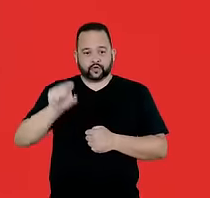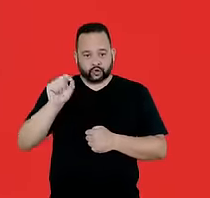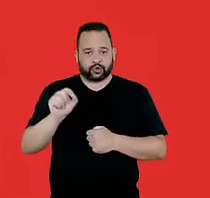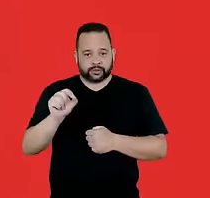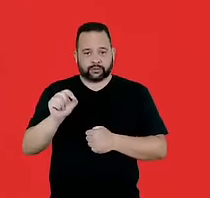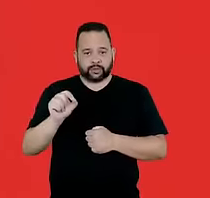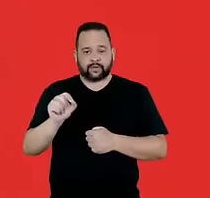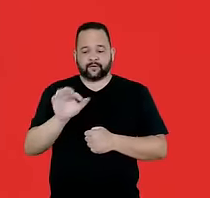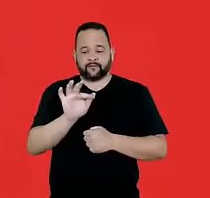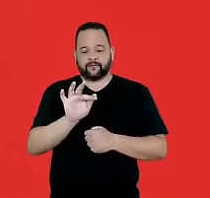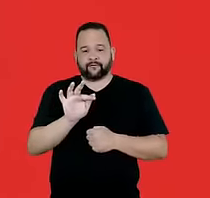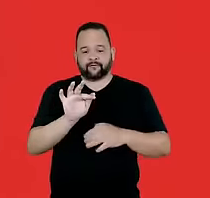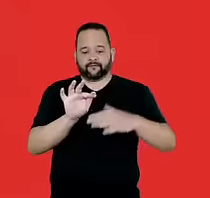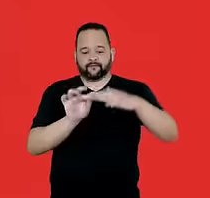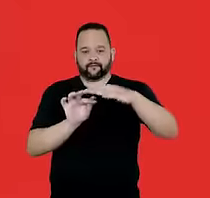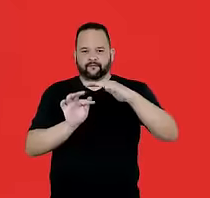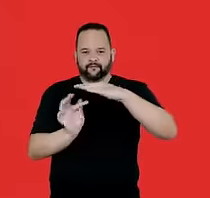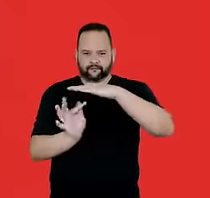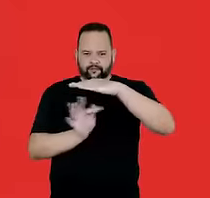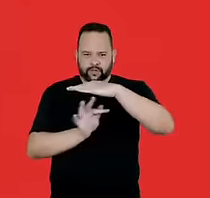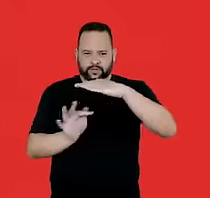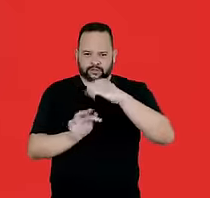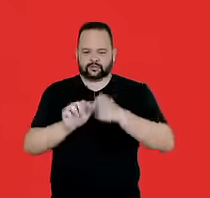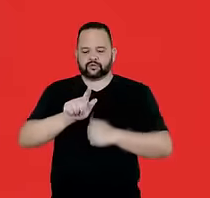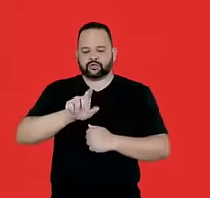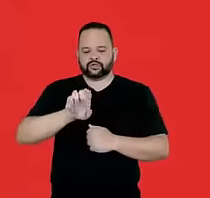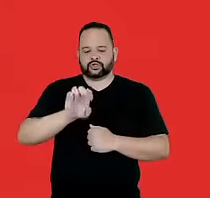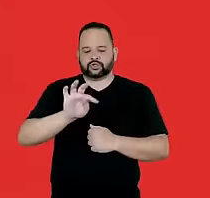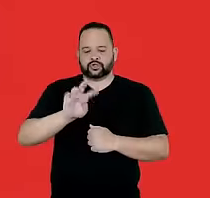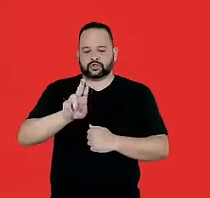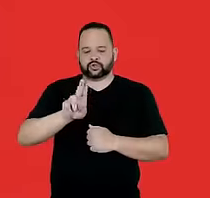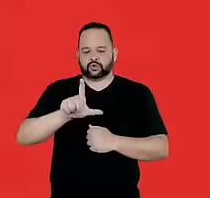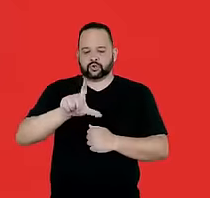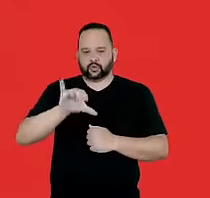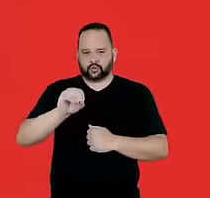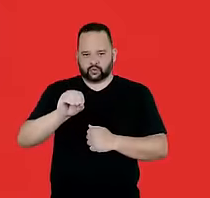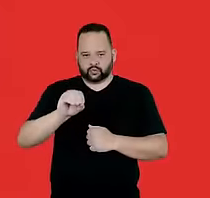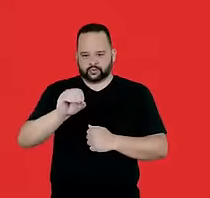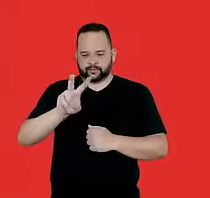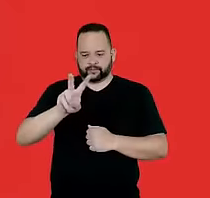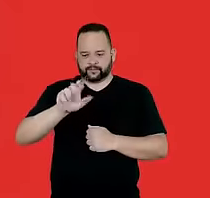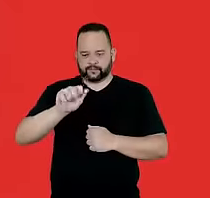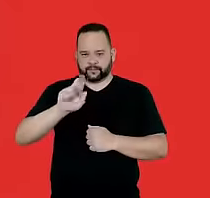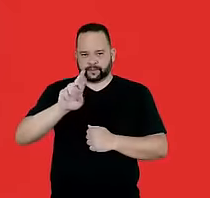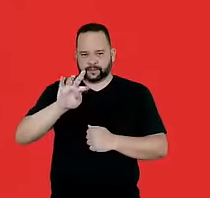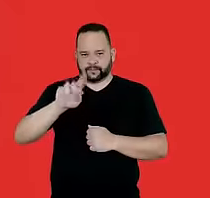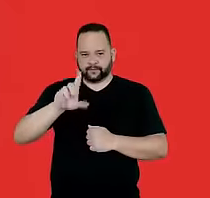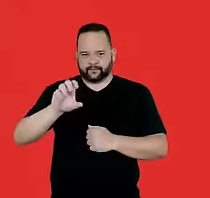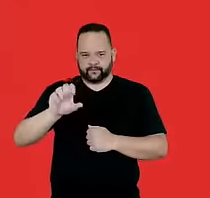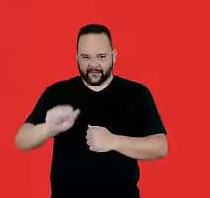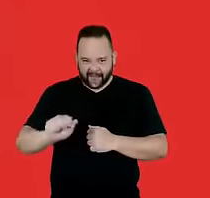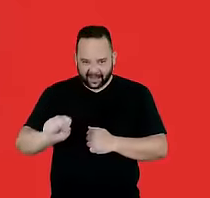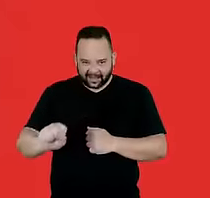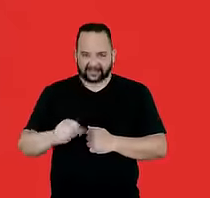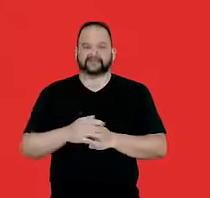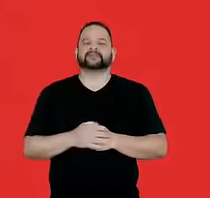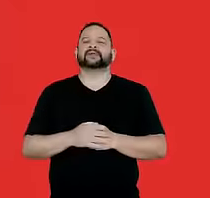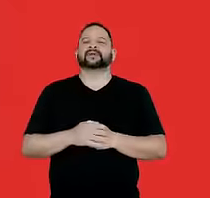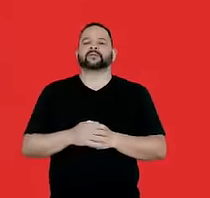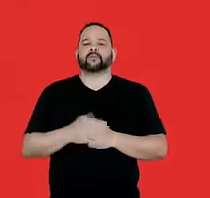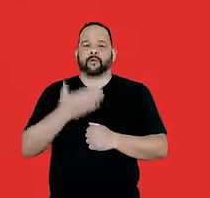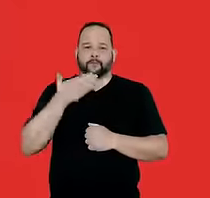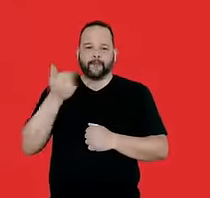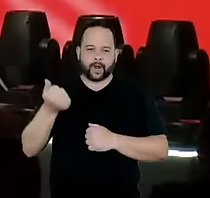gestora para renda fixa ações atacado e alta renda Parabéns ao nosso time da Bradesco asset portanto Há